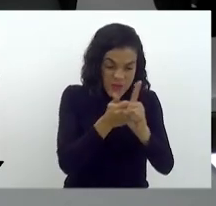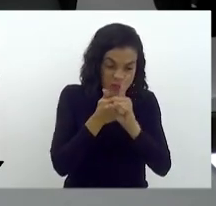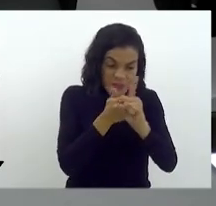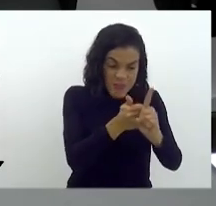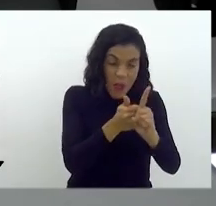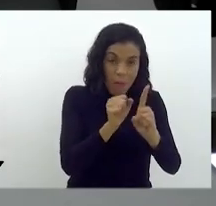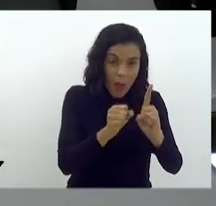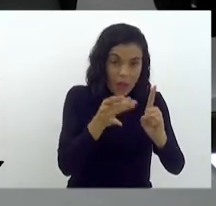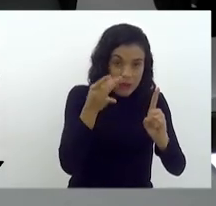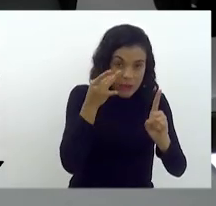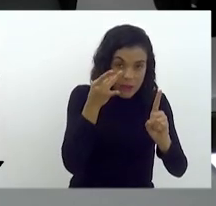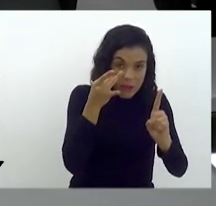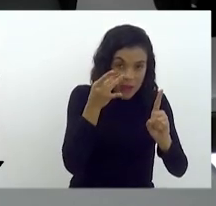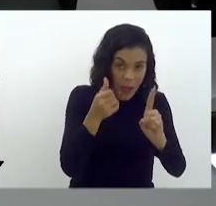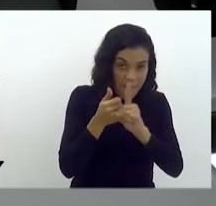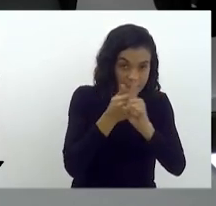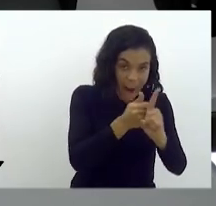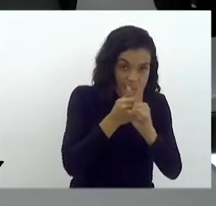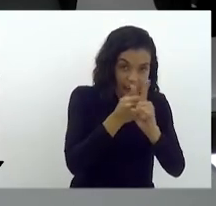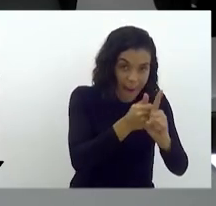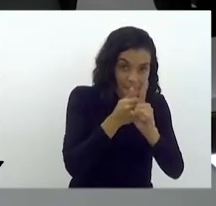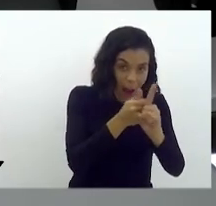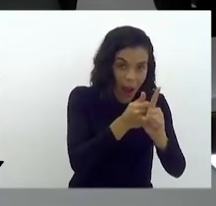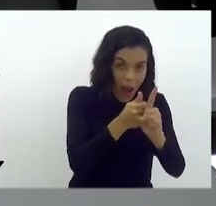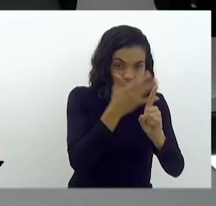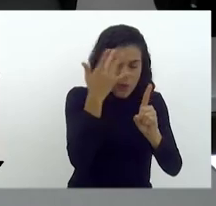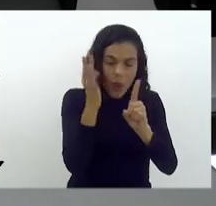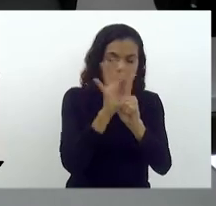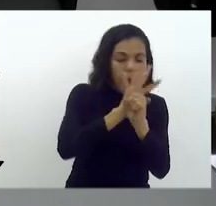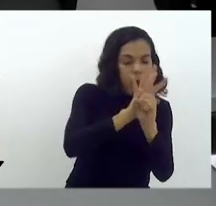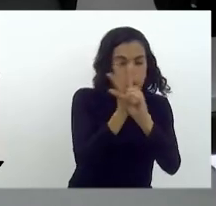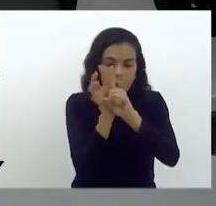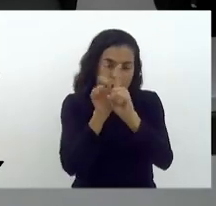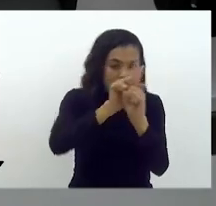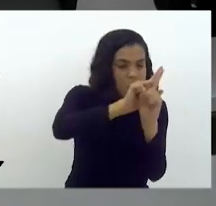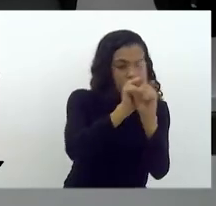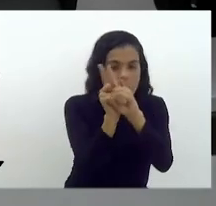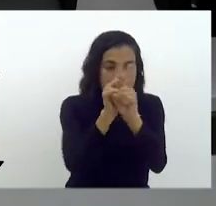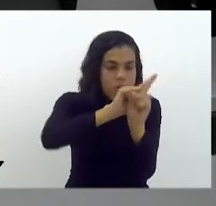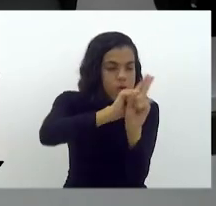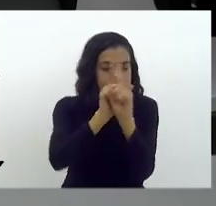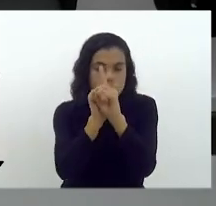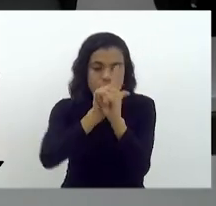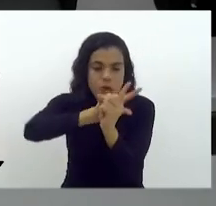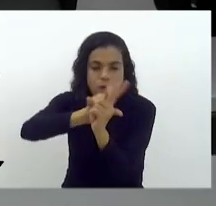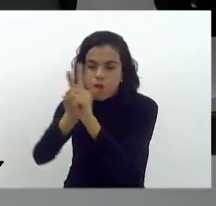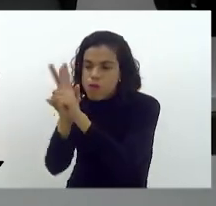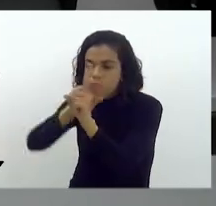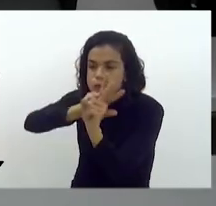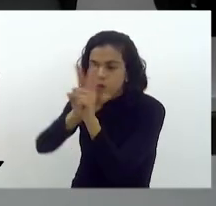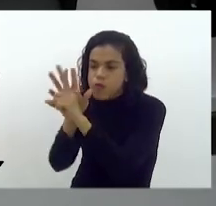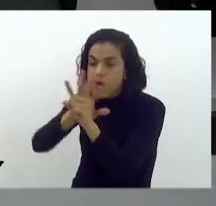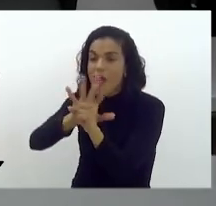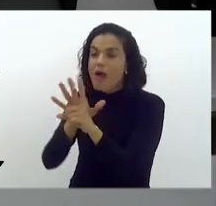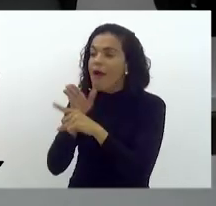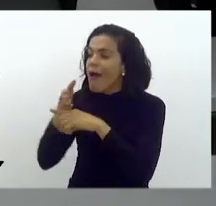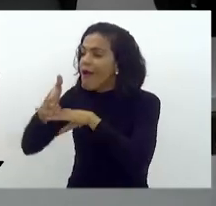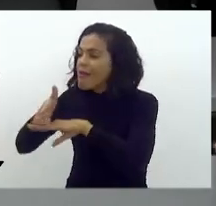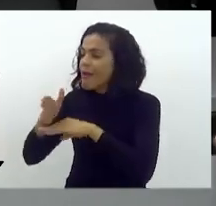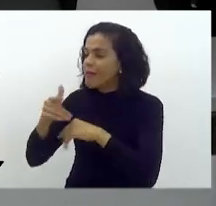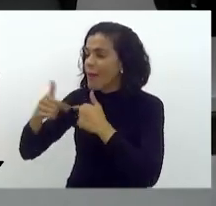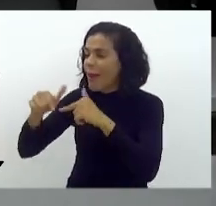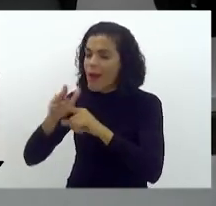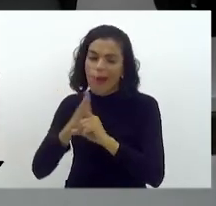ser presencial A Perseguição o sujeito cerca a mulher na rua vai ao ambiente de trabalho dela vai a casa dela